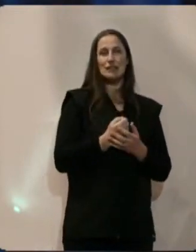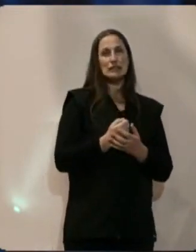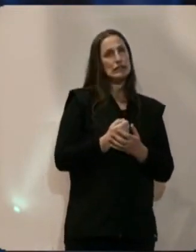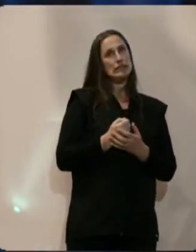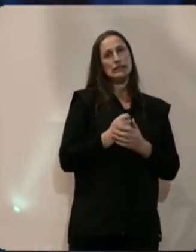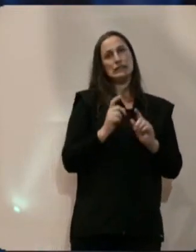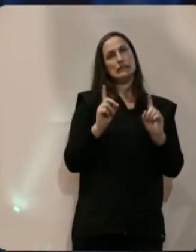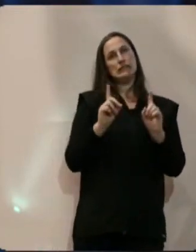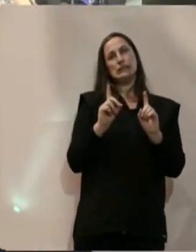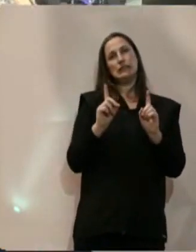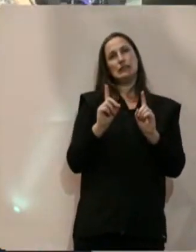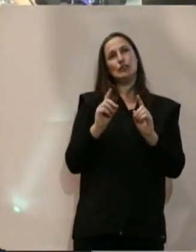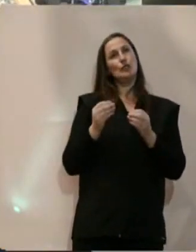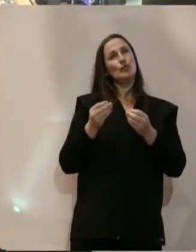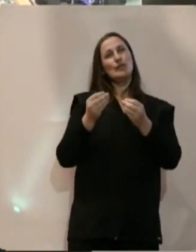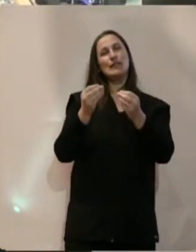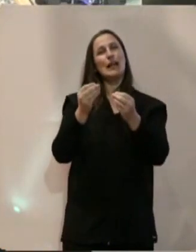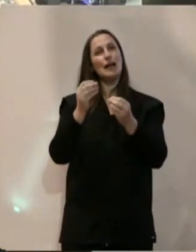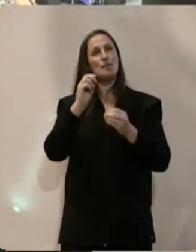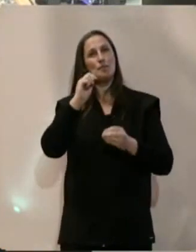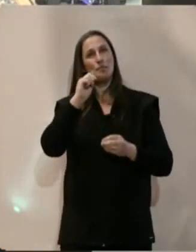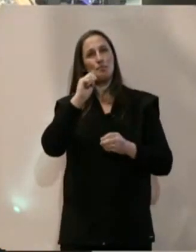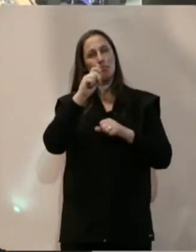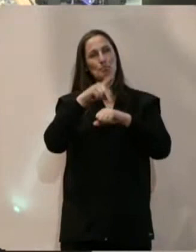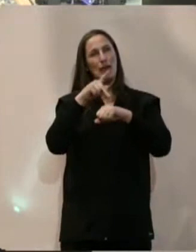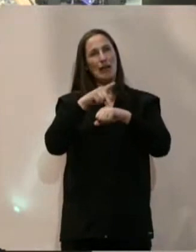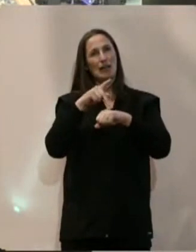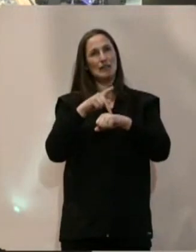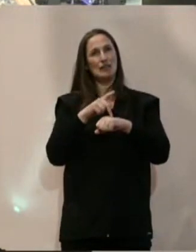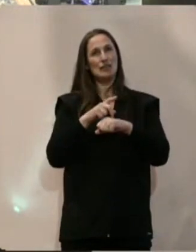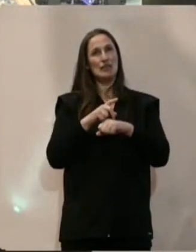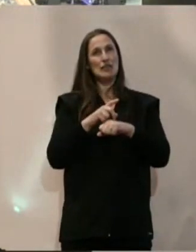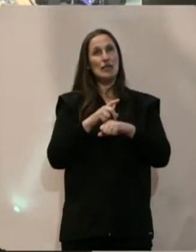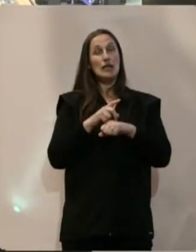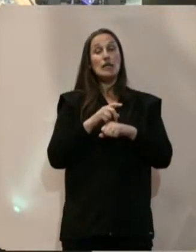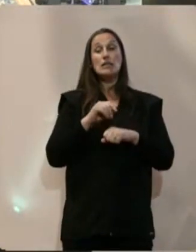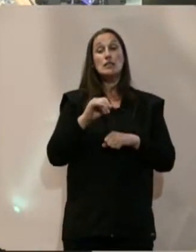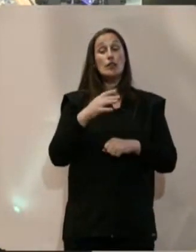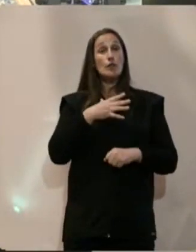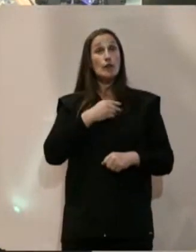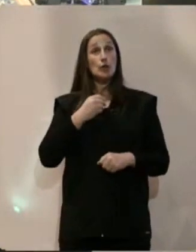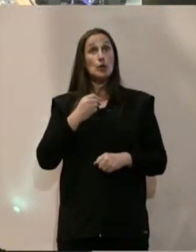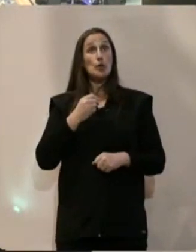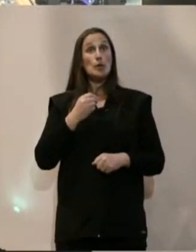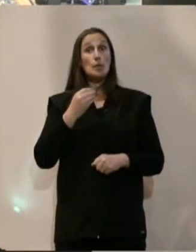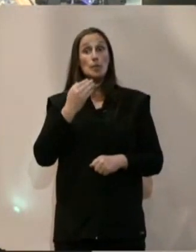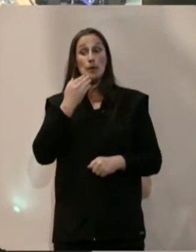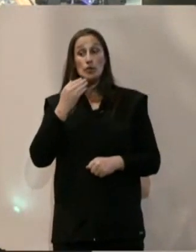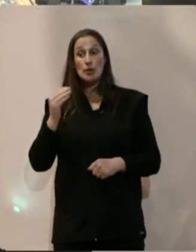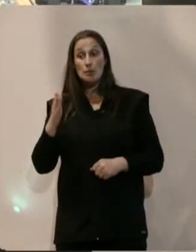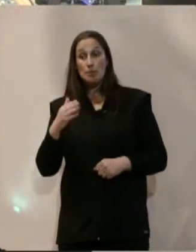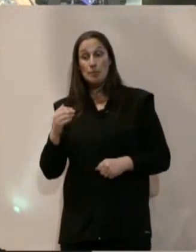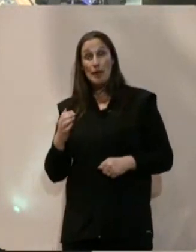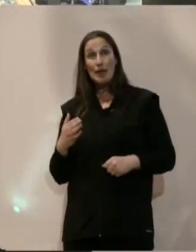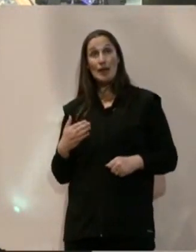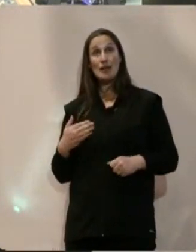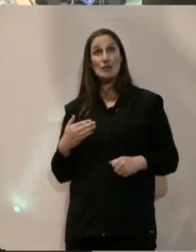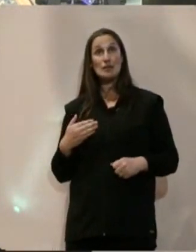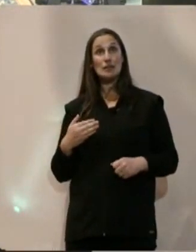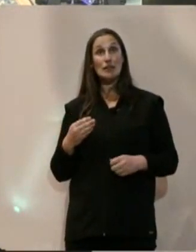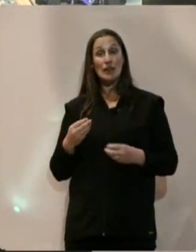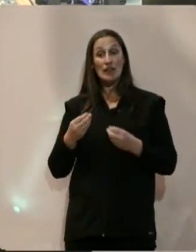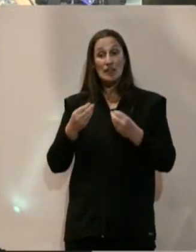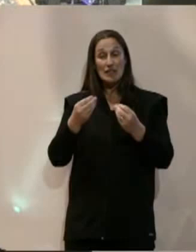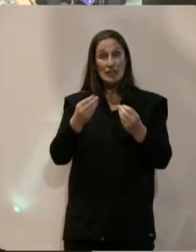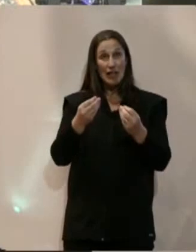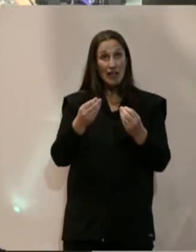pedra. E se ele pedir peixe, vai dar uma cobra. E ele estava falando das cobrinhas de água, sabe essas